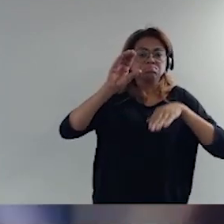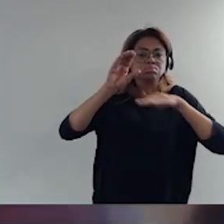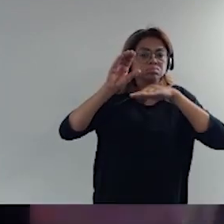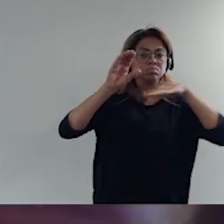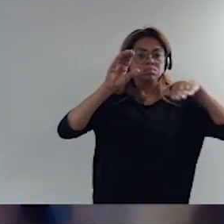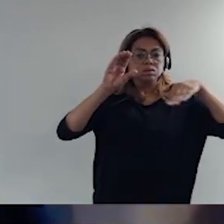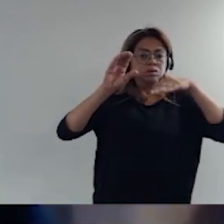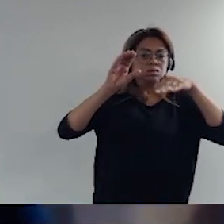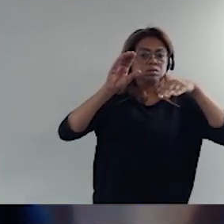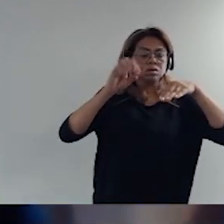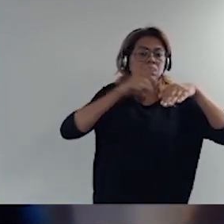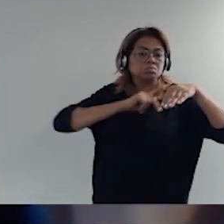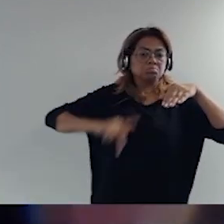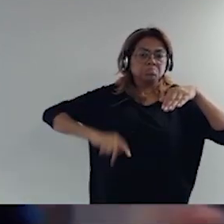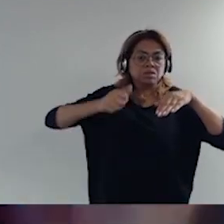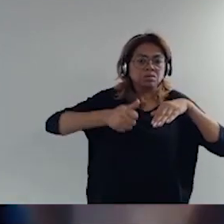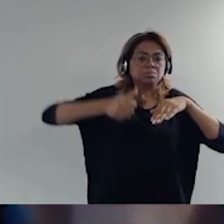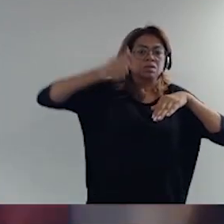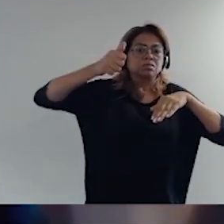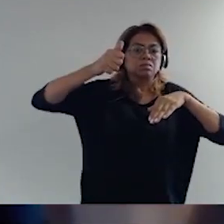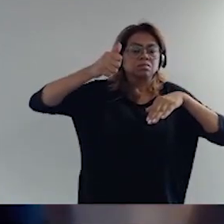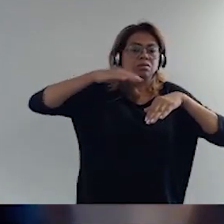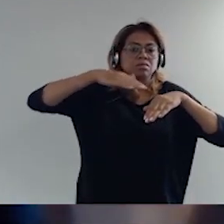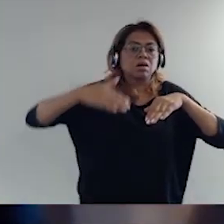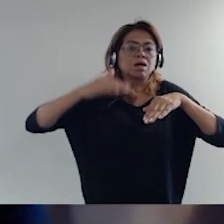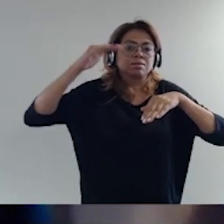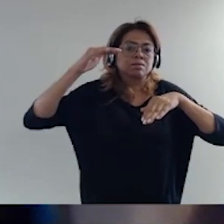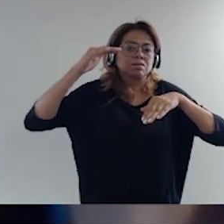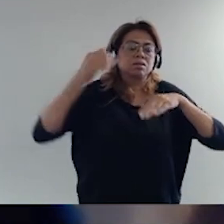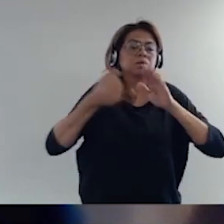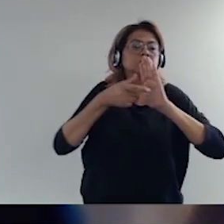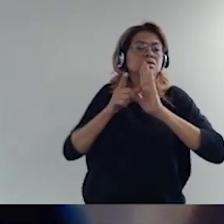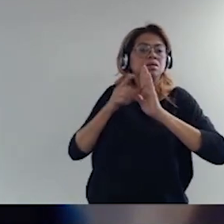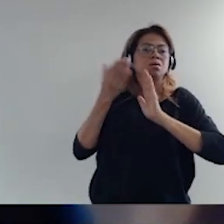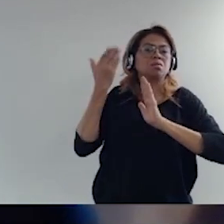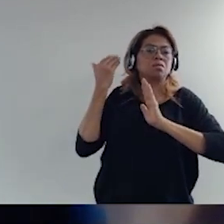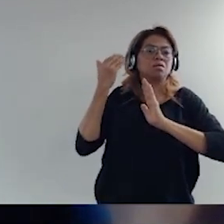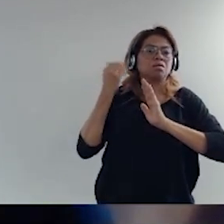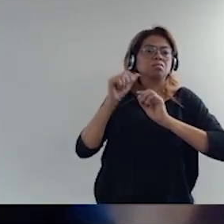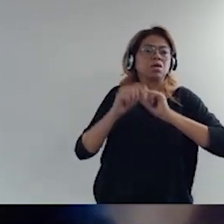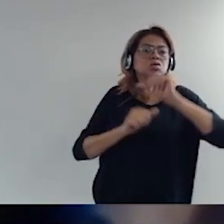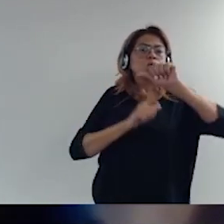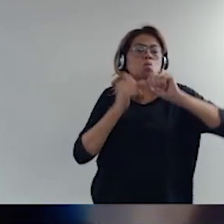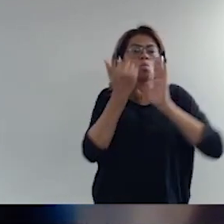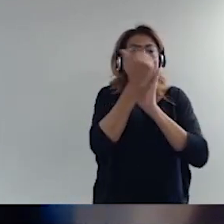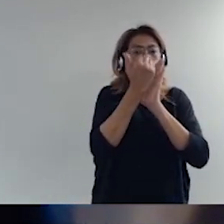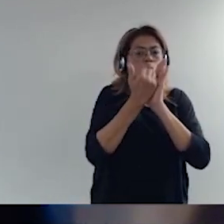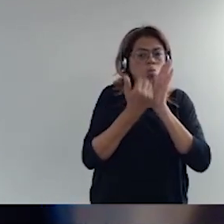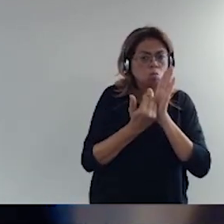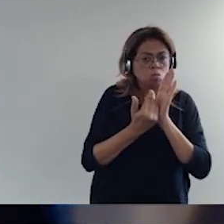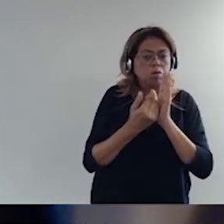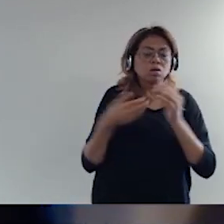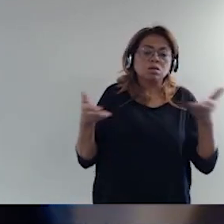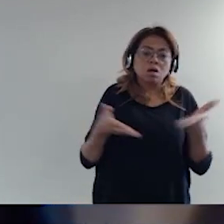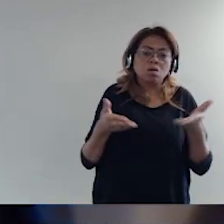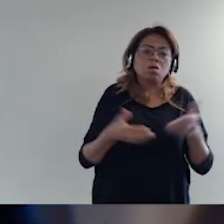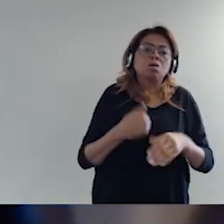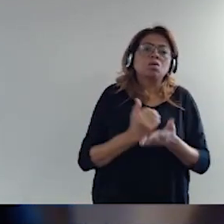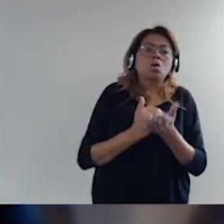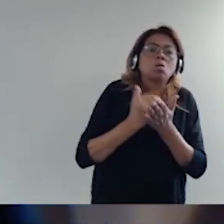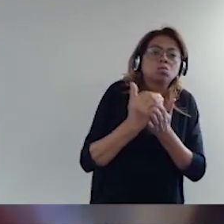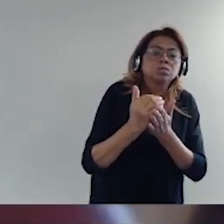cunhada no regime militar, e a atual é num regime efetivamente democrático de direito a partir de